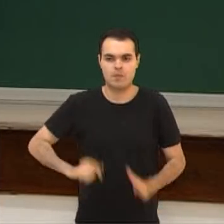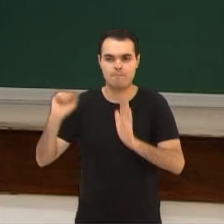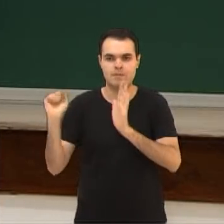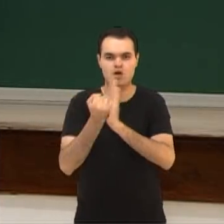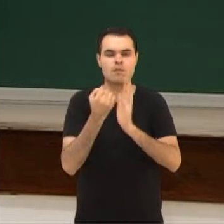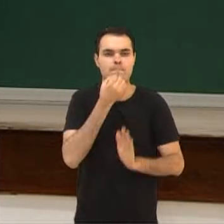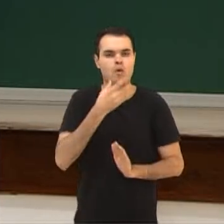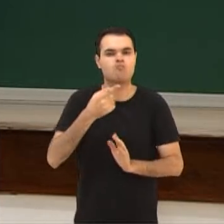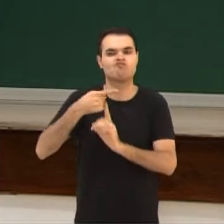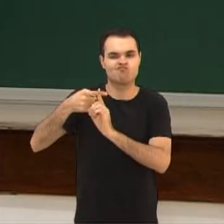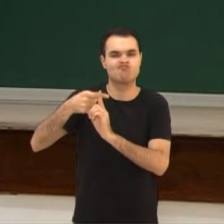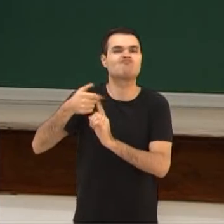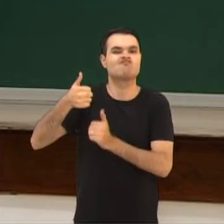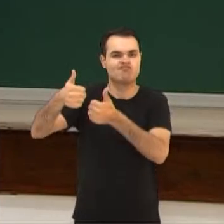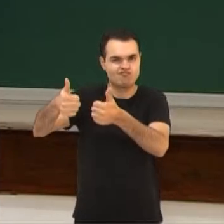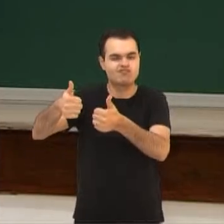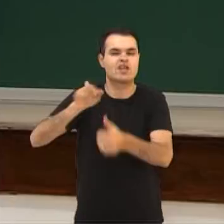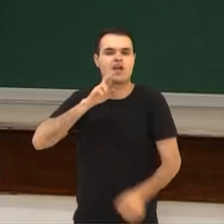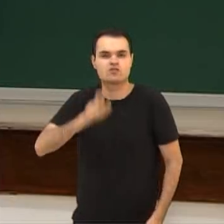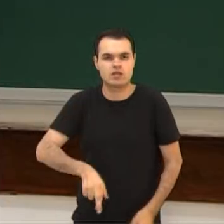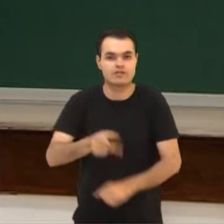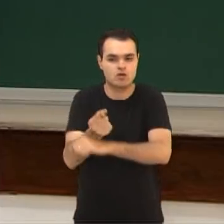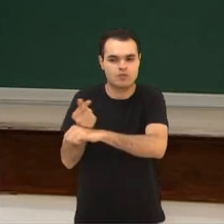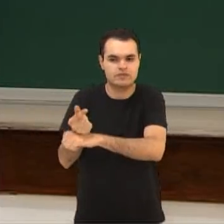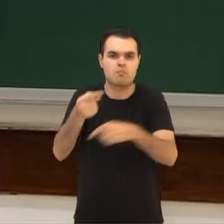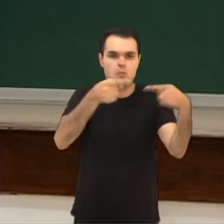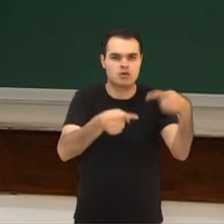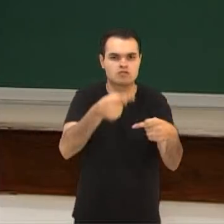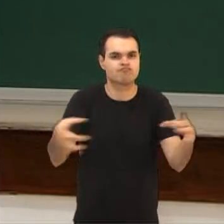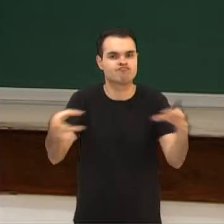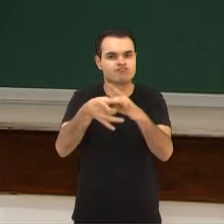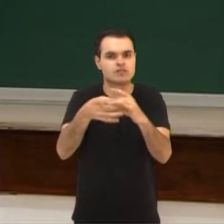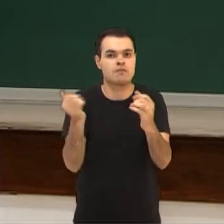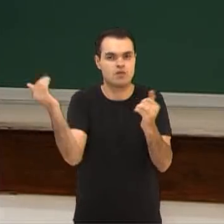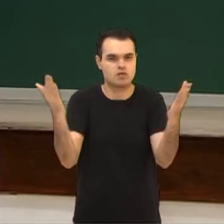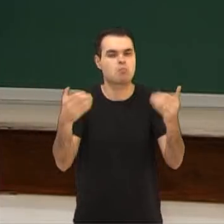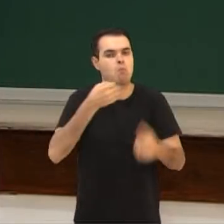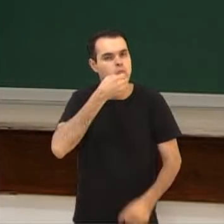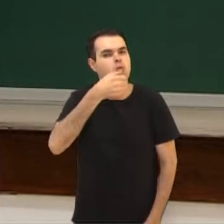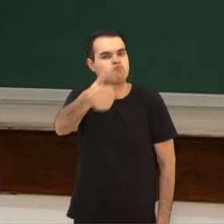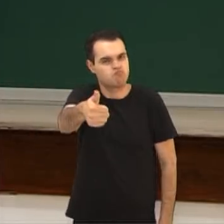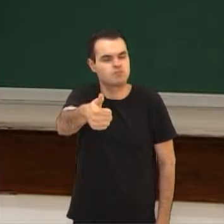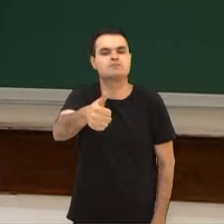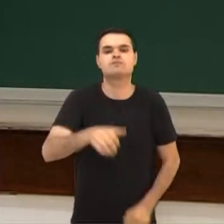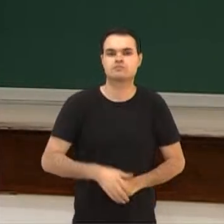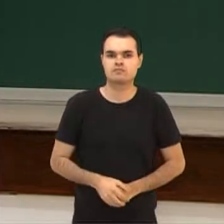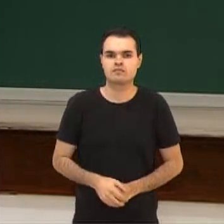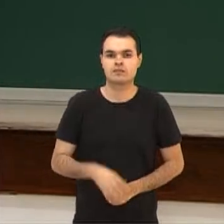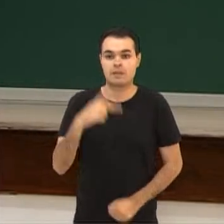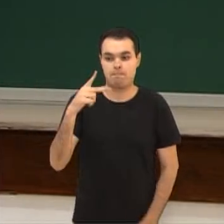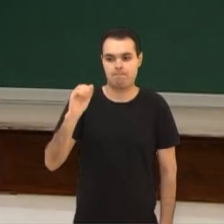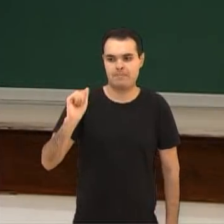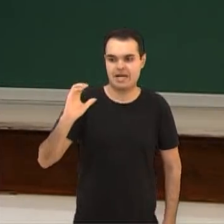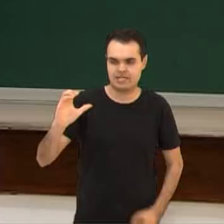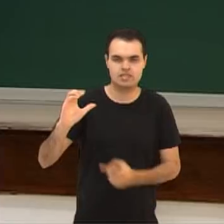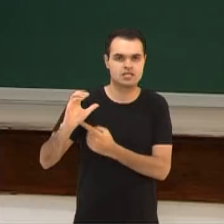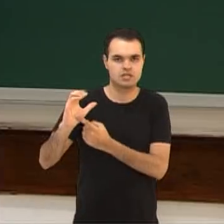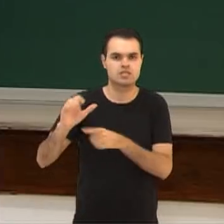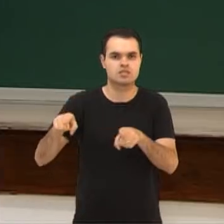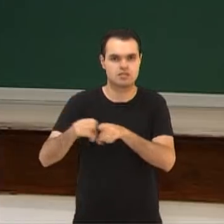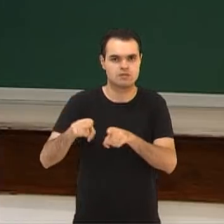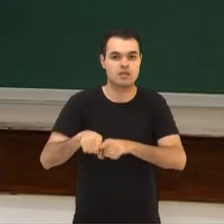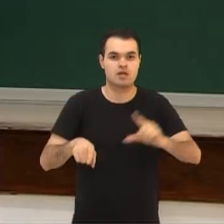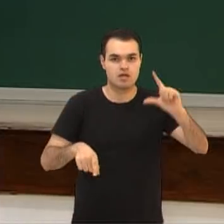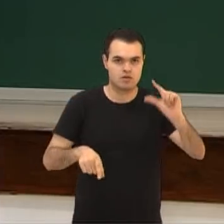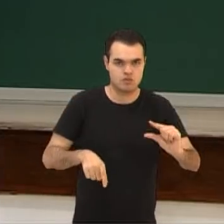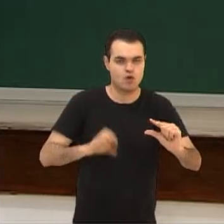por bons resultados na economia e na política externa. Bons resultados. O PAC e aquela redução